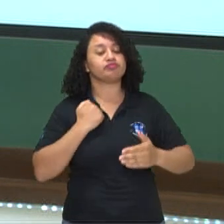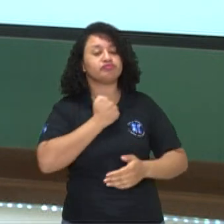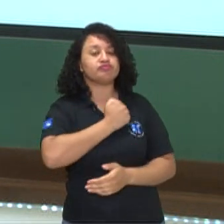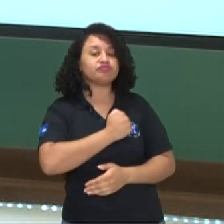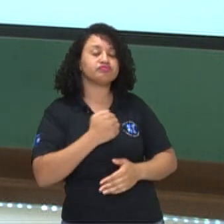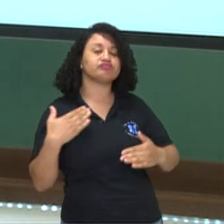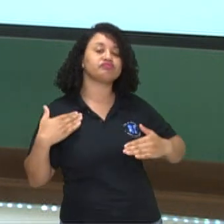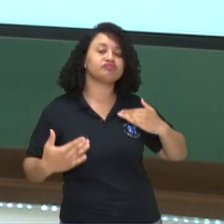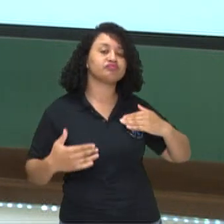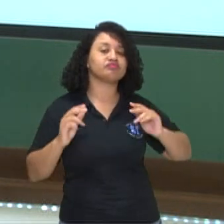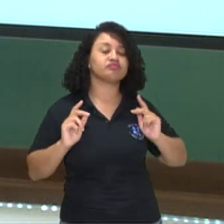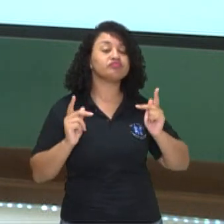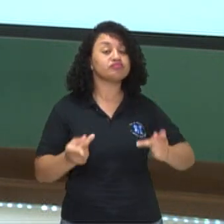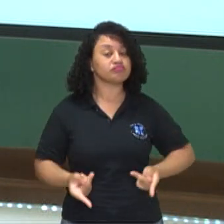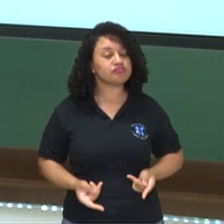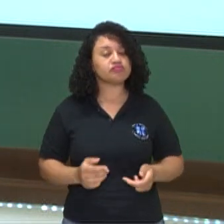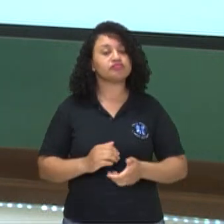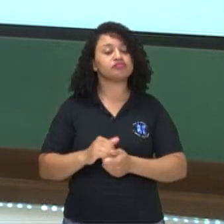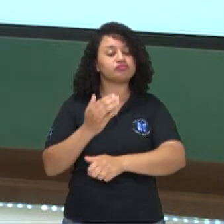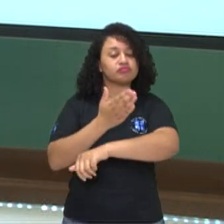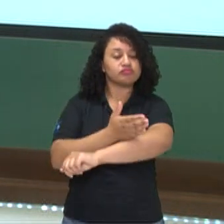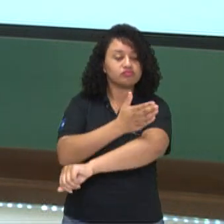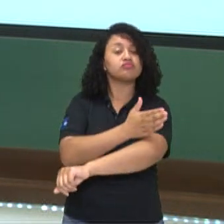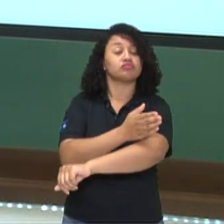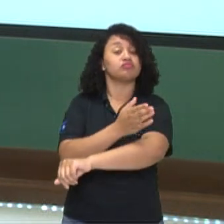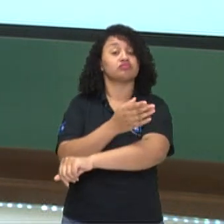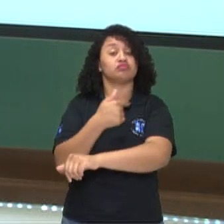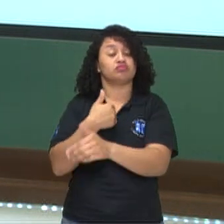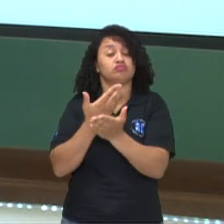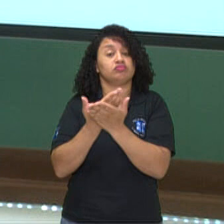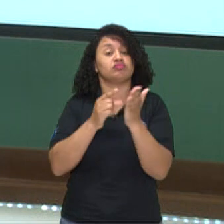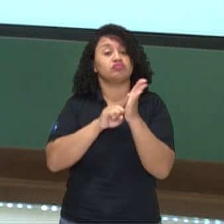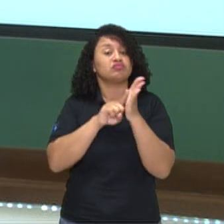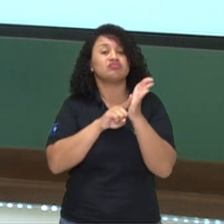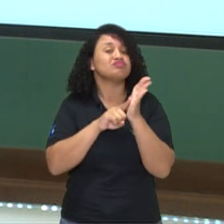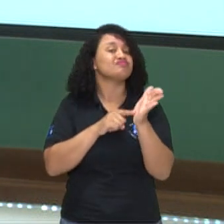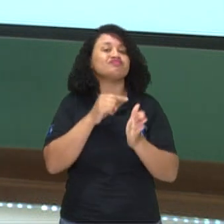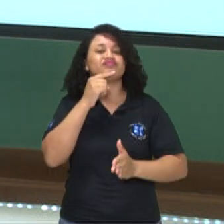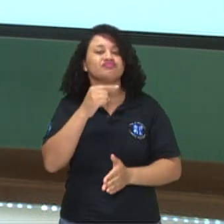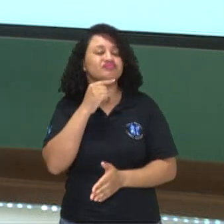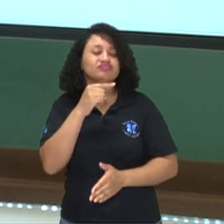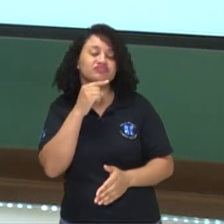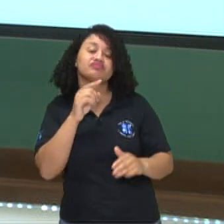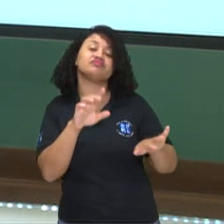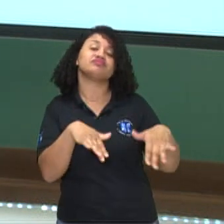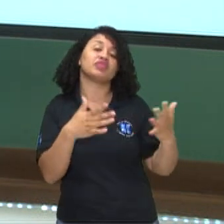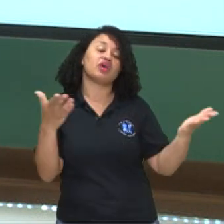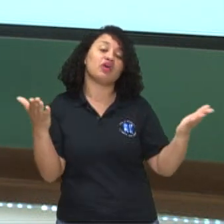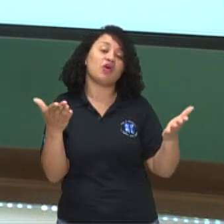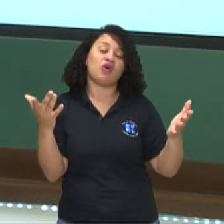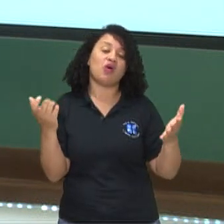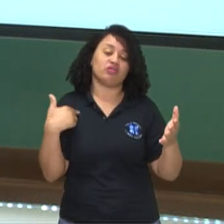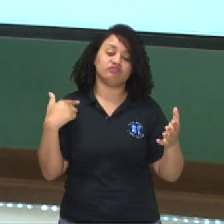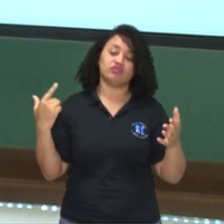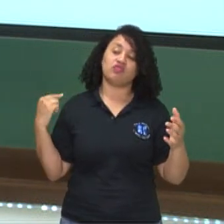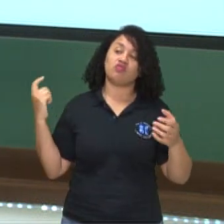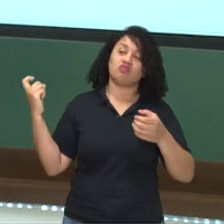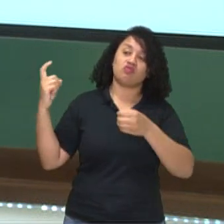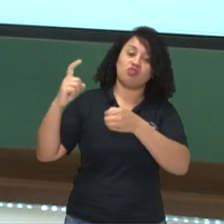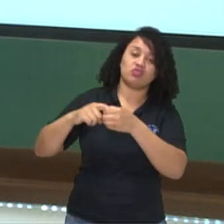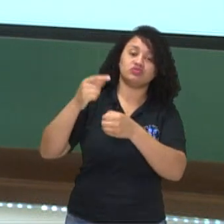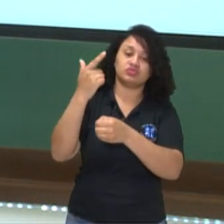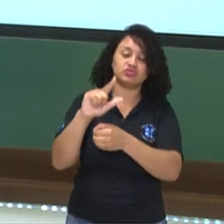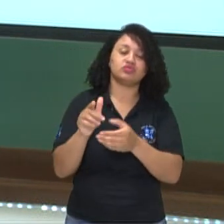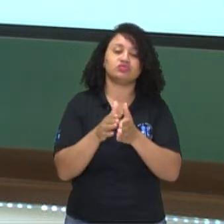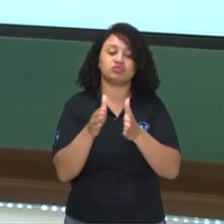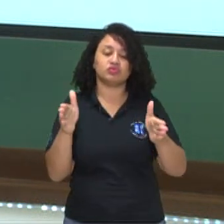humano, né? Durante a Idade Média esses estudos pouco aconteceram e agora eles voltam, né? Eles renascem na